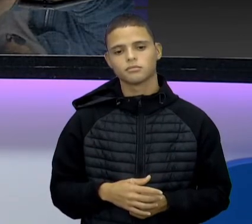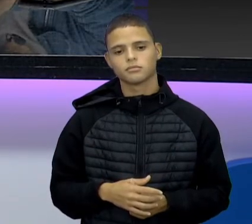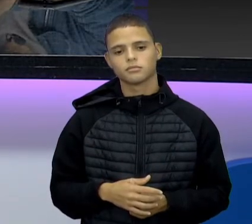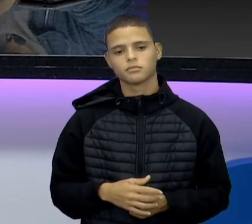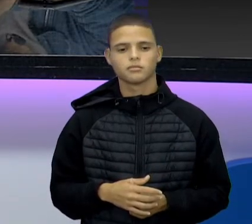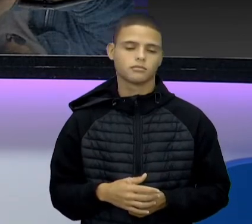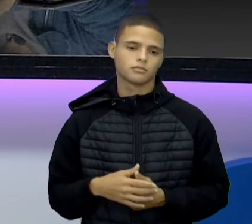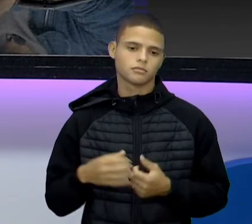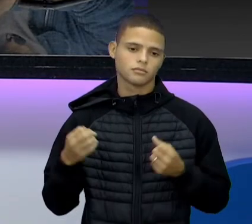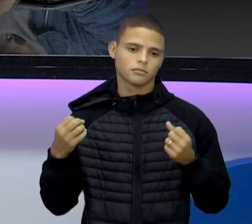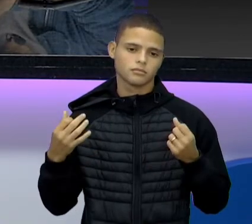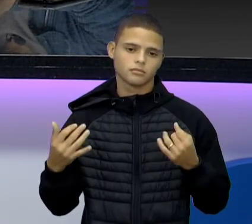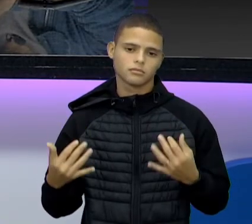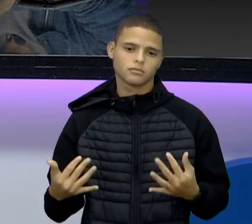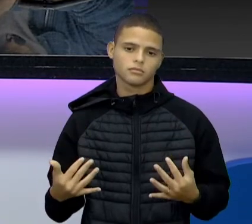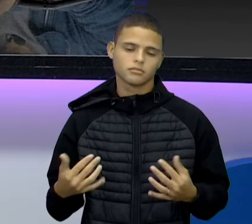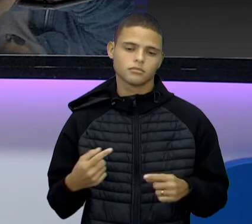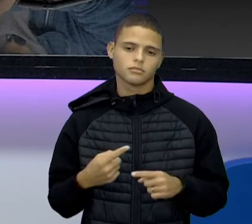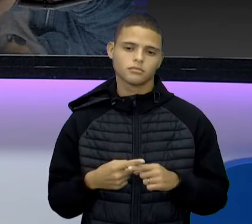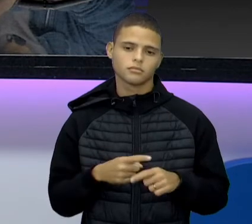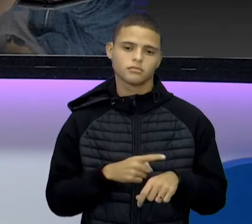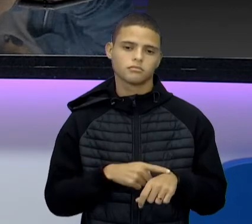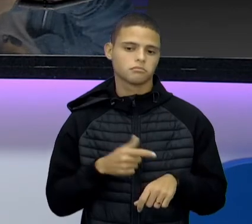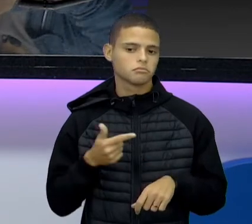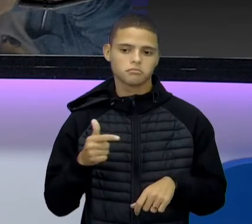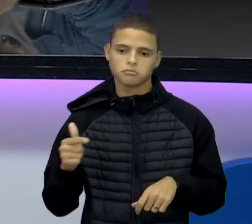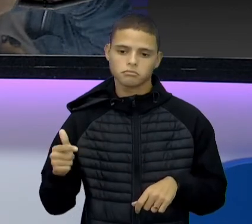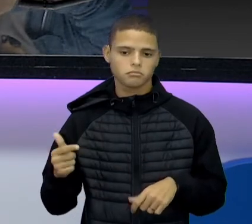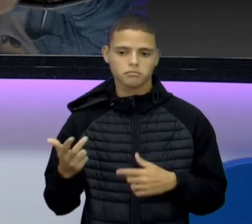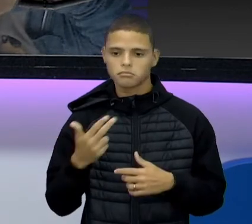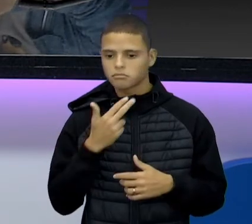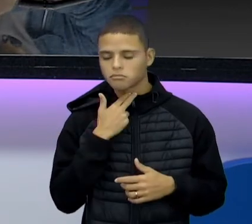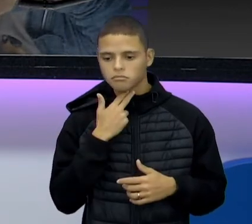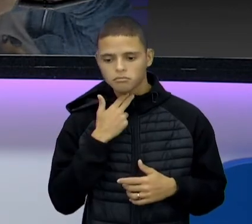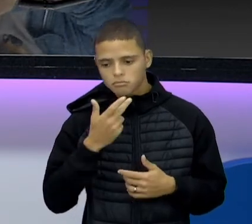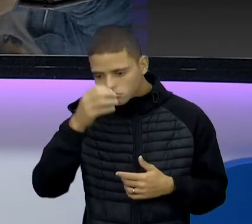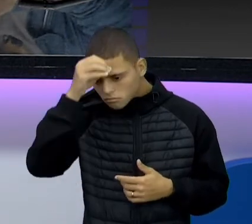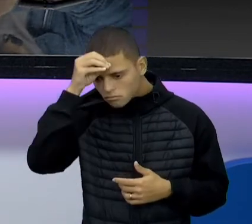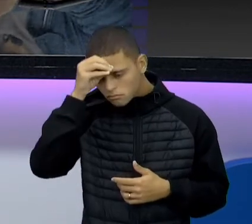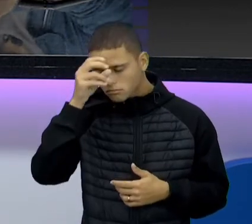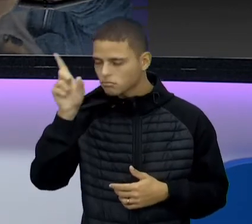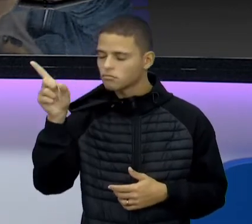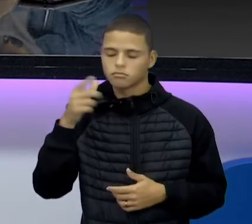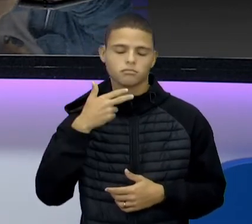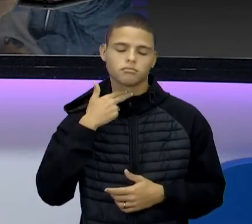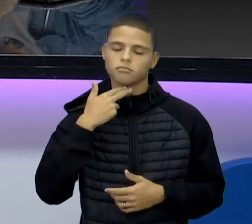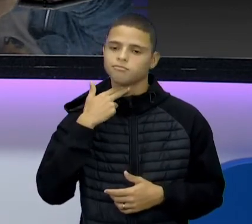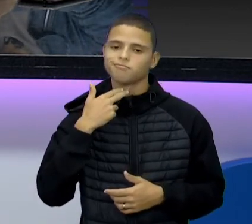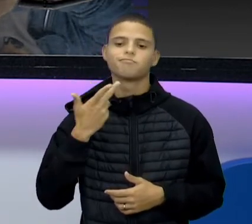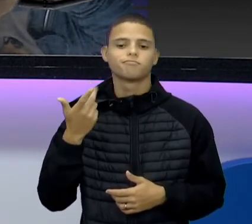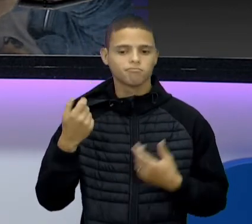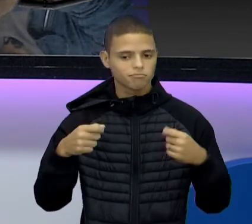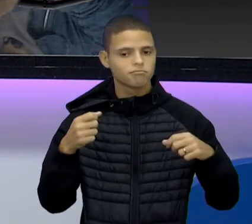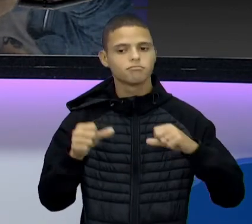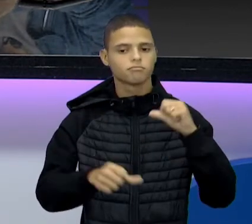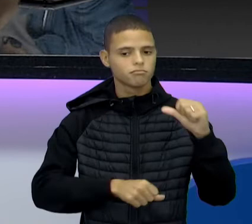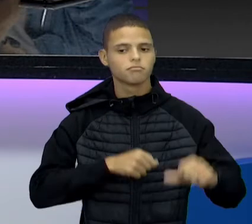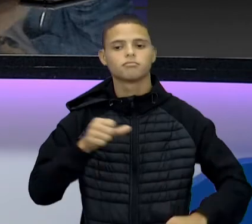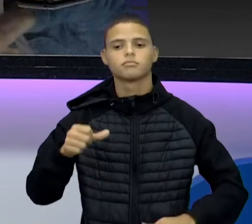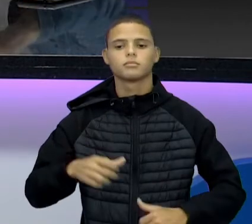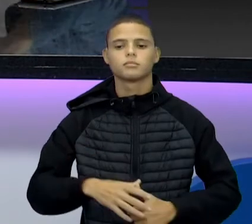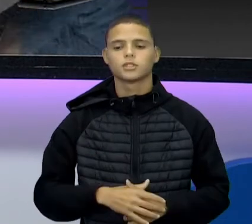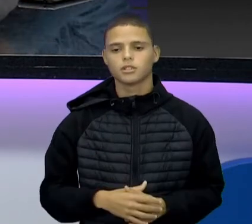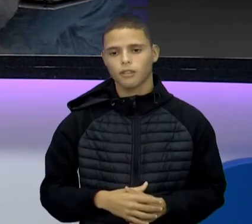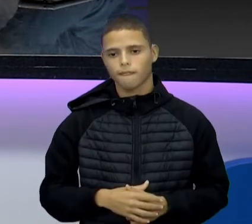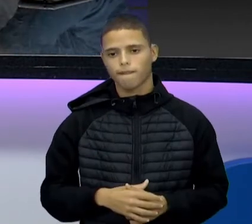Essa justificativa, não temos mais tempo, né? Nós não temos mais tempo para ignorância, a gente tem pressa para mudar. A gente